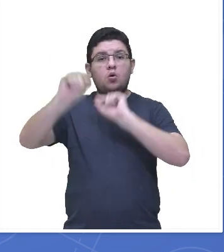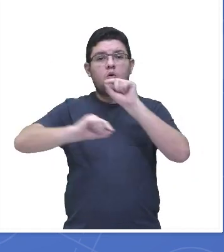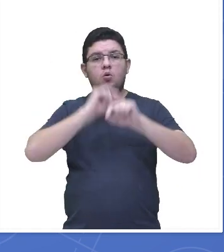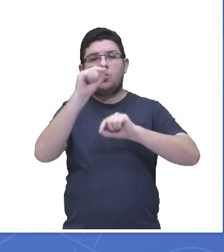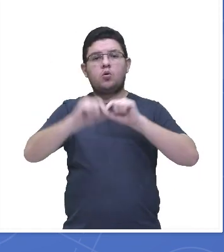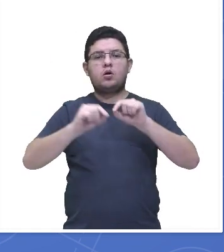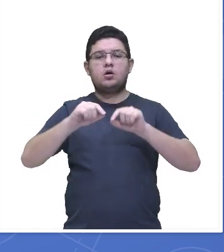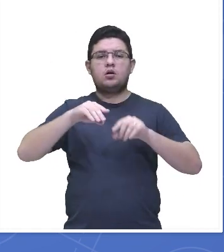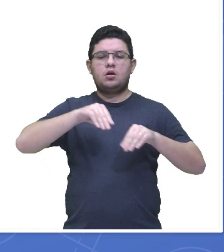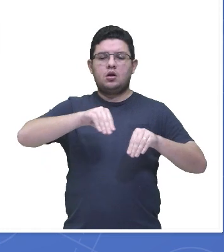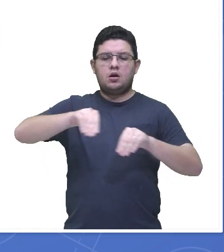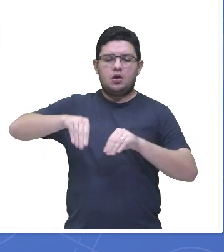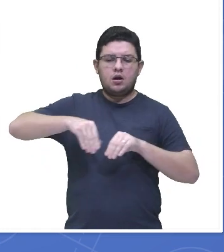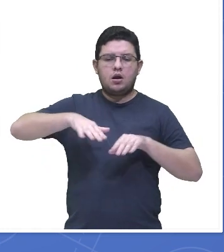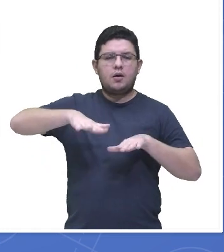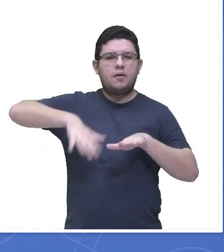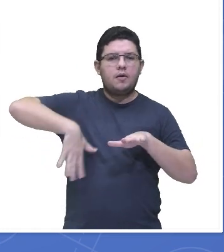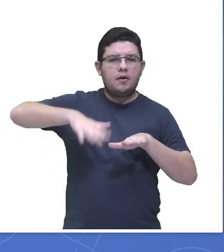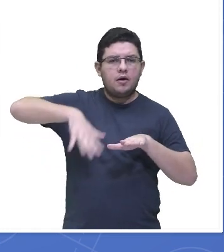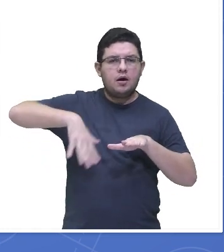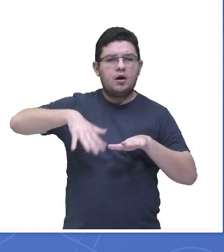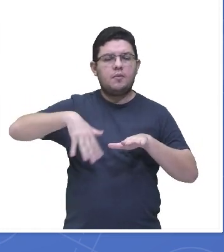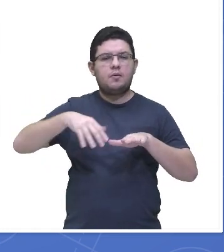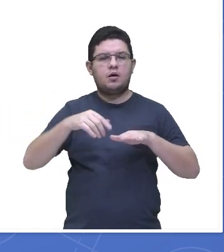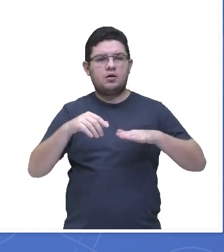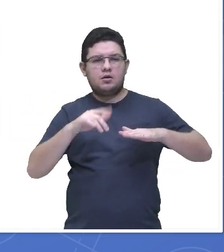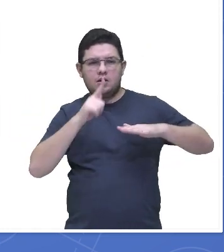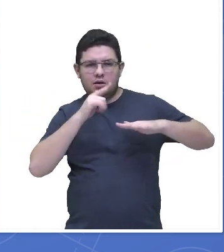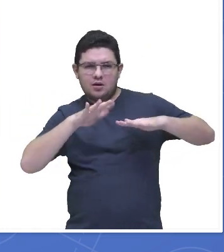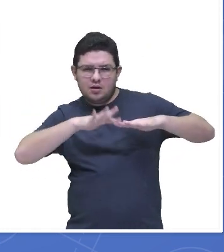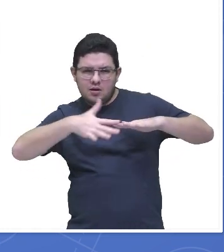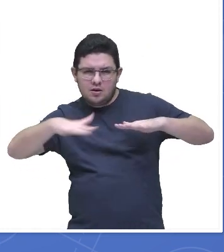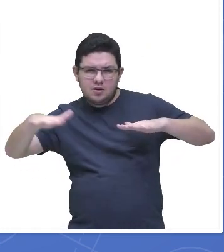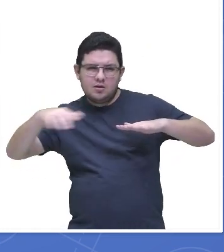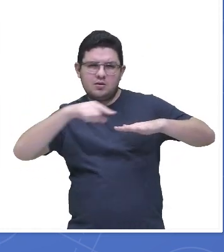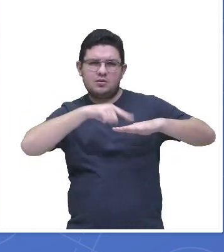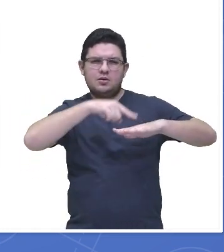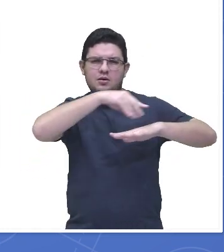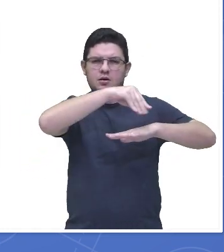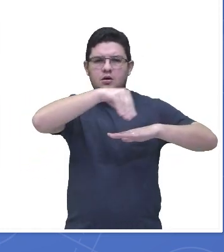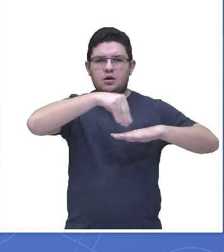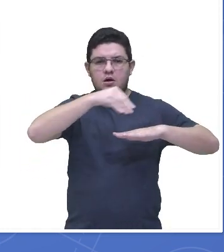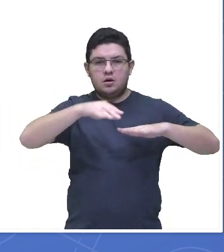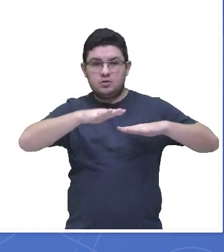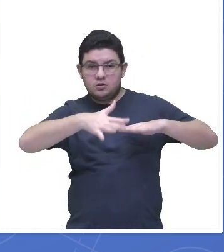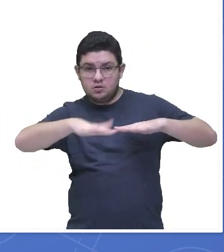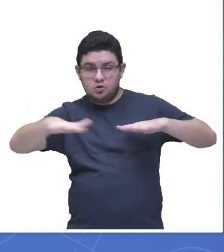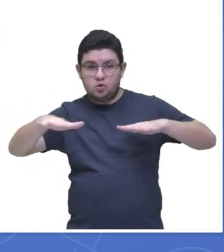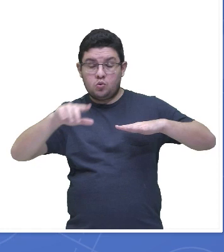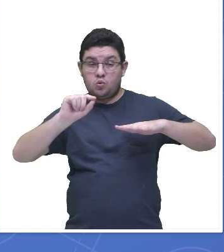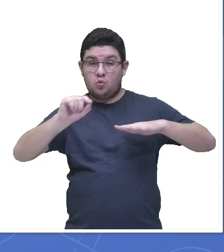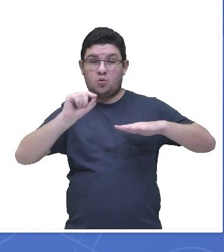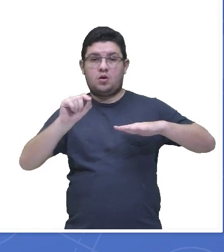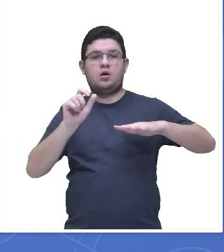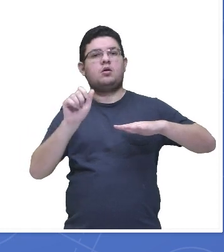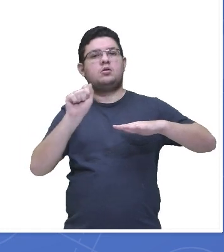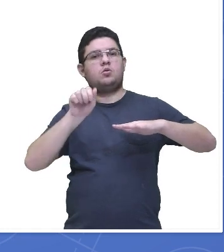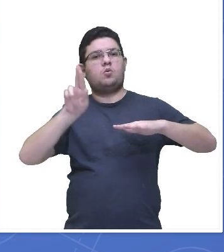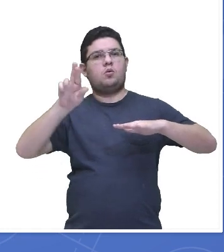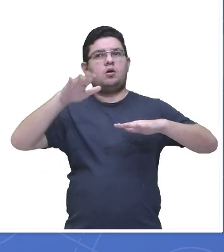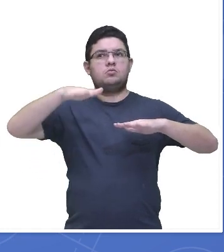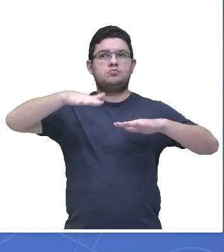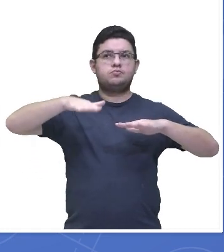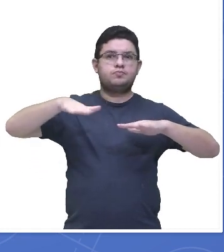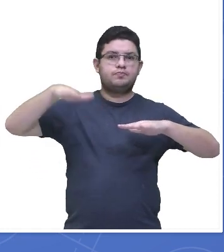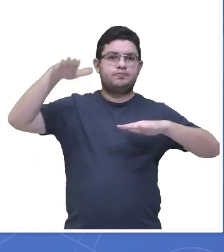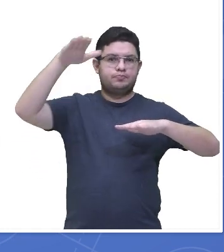Isso ocorre porque existe uma diferença de temperatura entre o ar que está acima da areia da praia e o ar que está